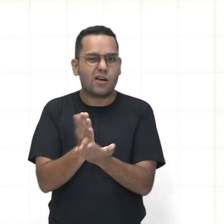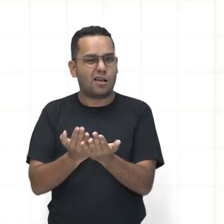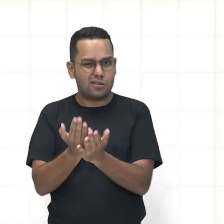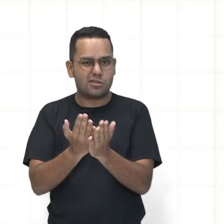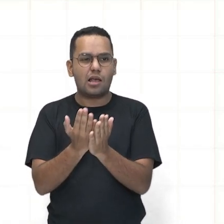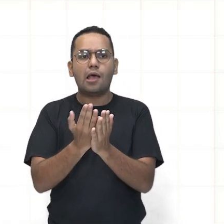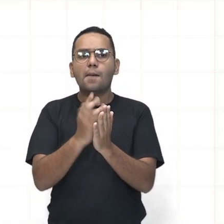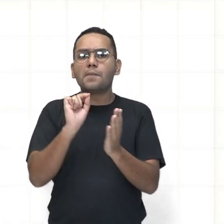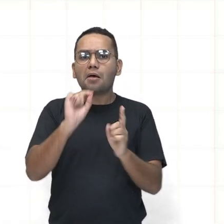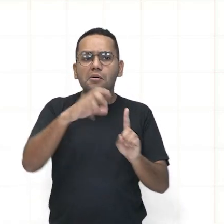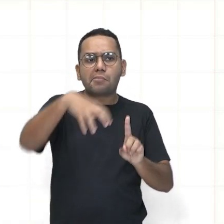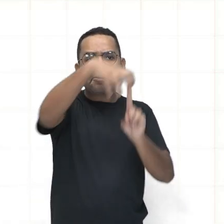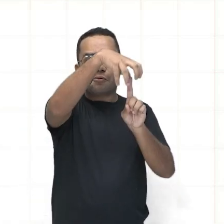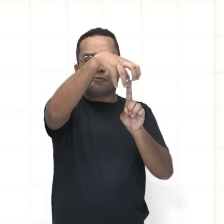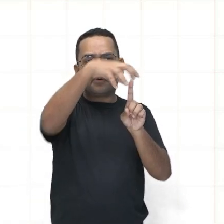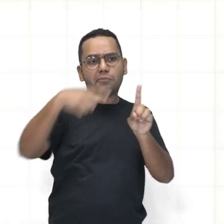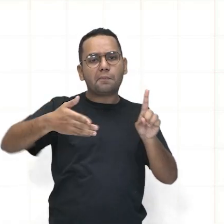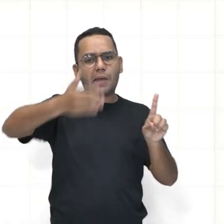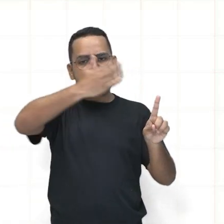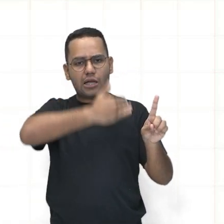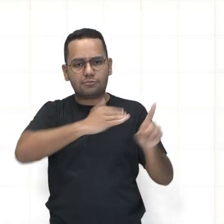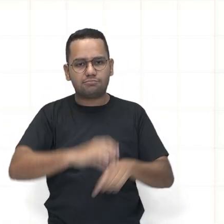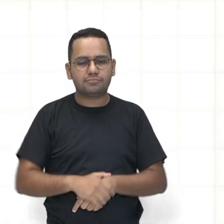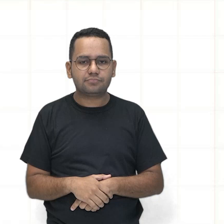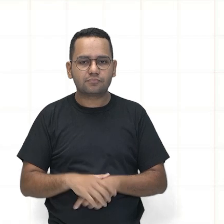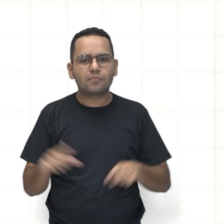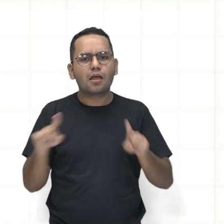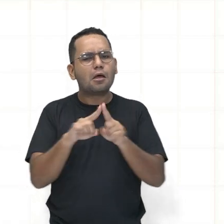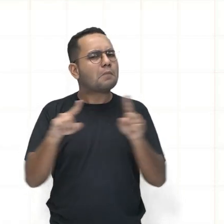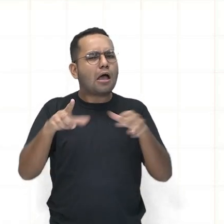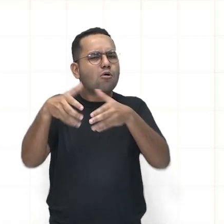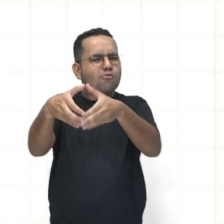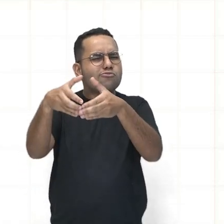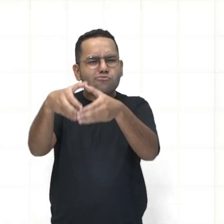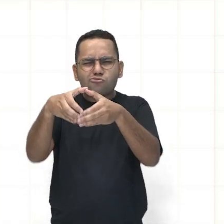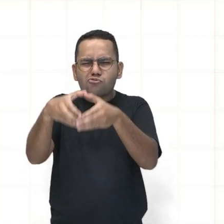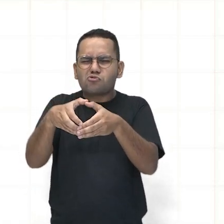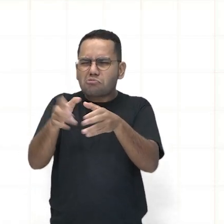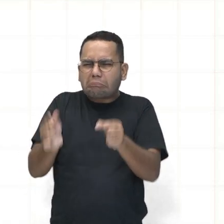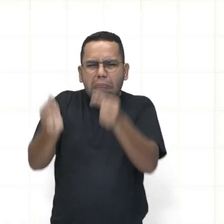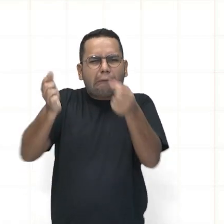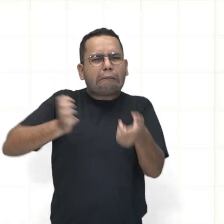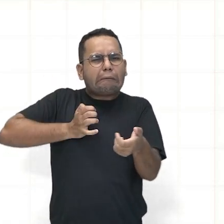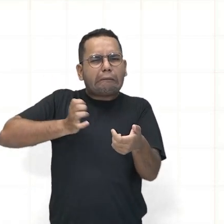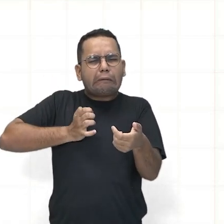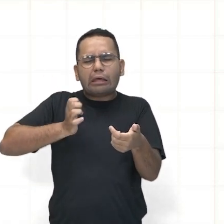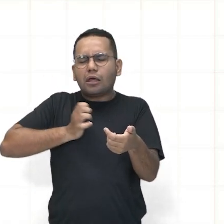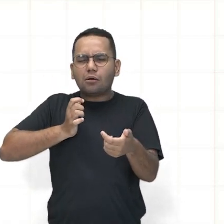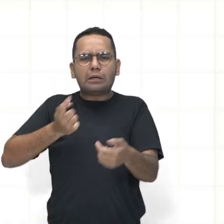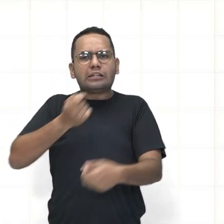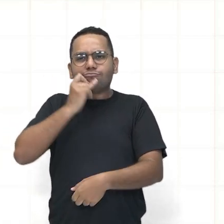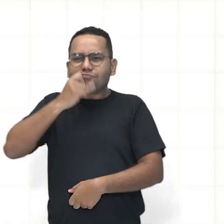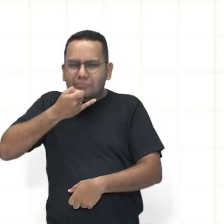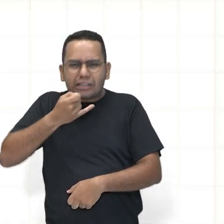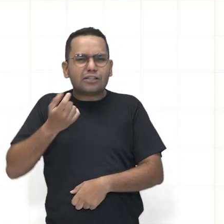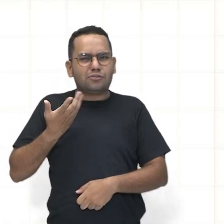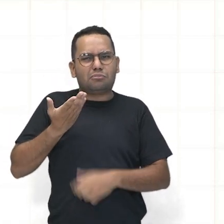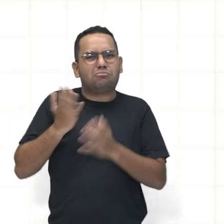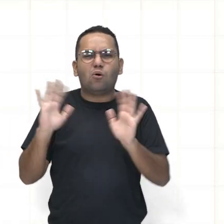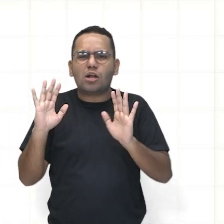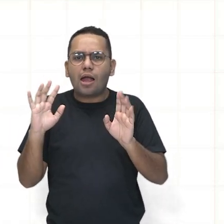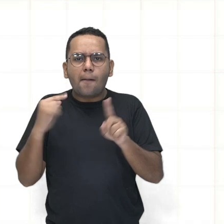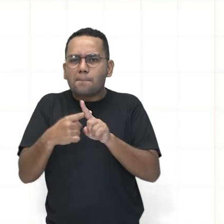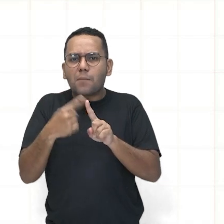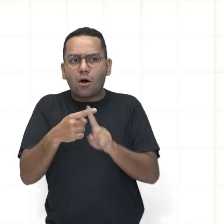A elite brasileira estava descontente com a centralização do poder nas mãos do imperador